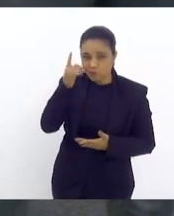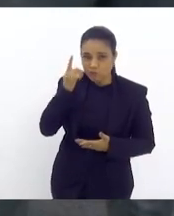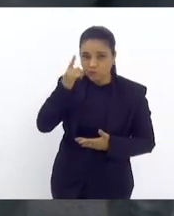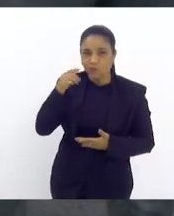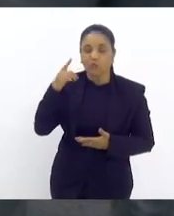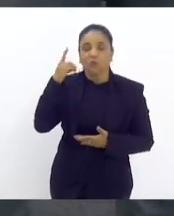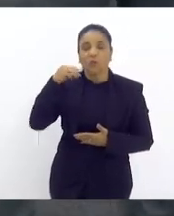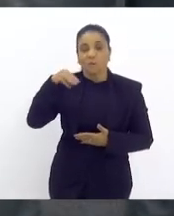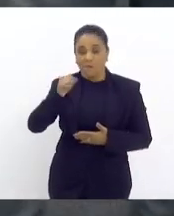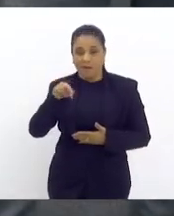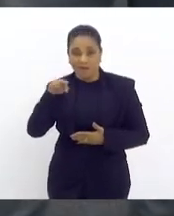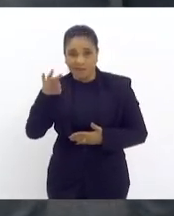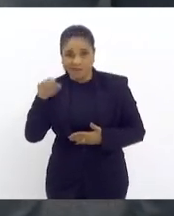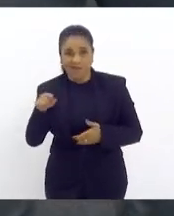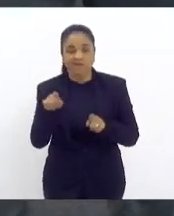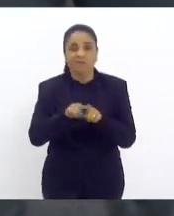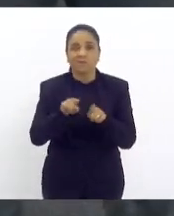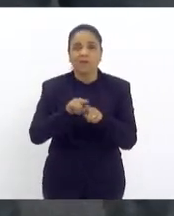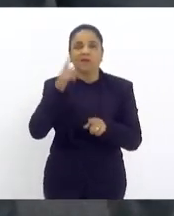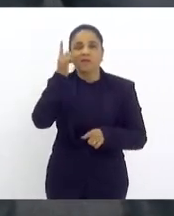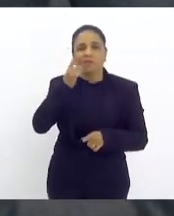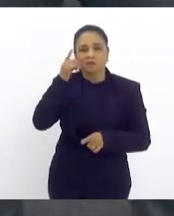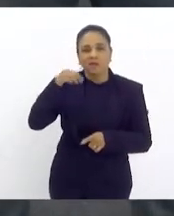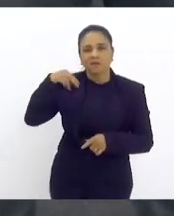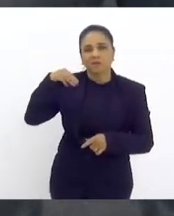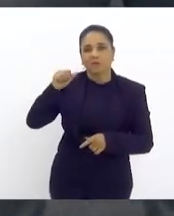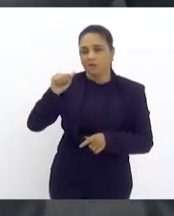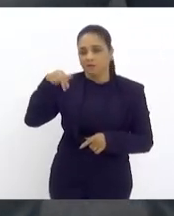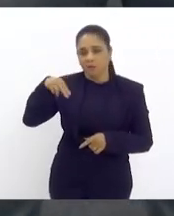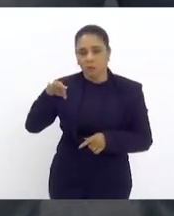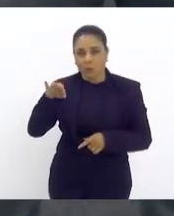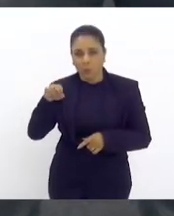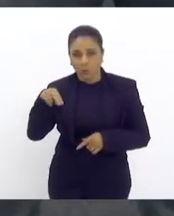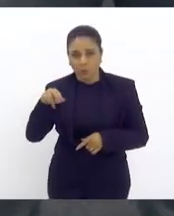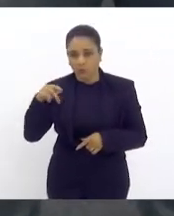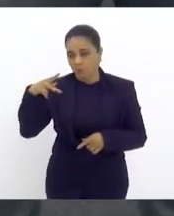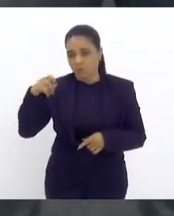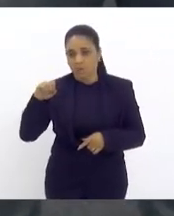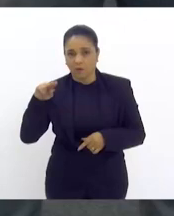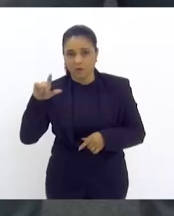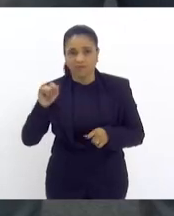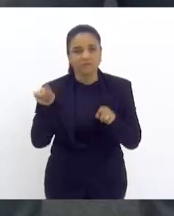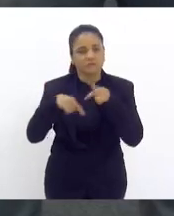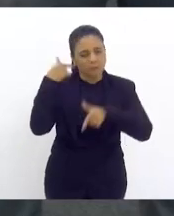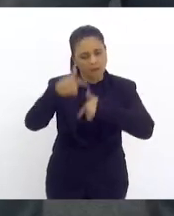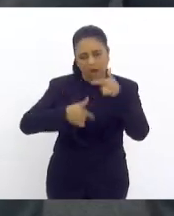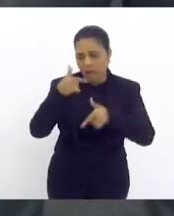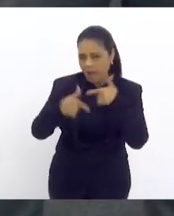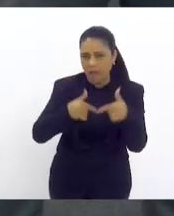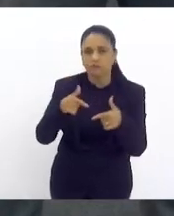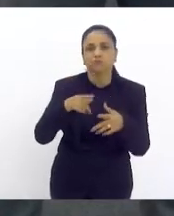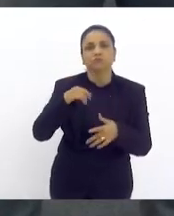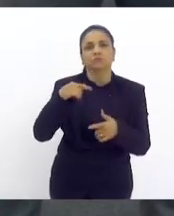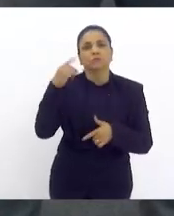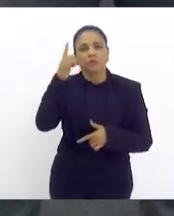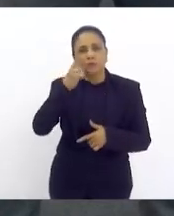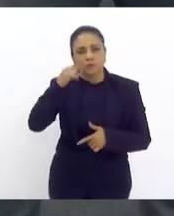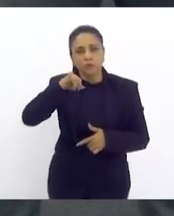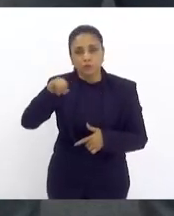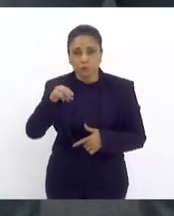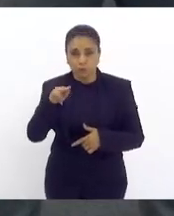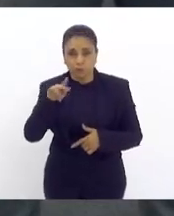Deputado Otoni de Paula Que Tem trabalhado incessantemente Deputado Júlio Que Tem trabalhado